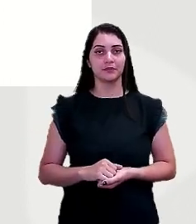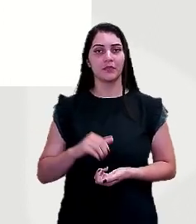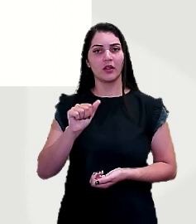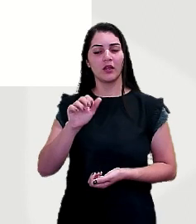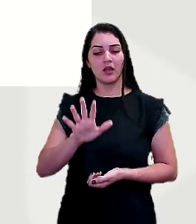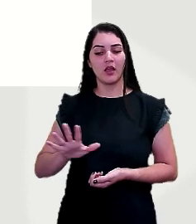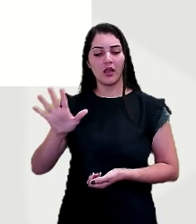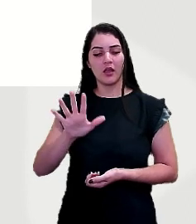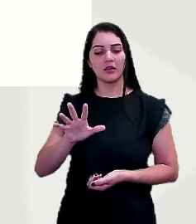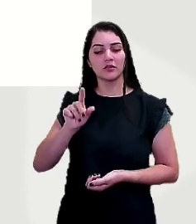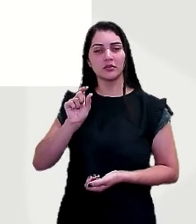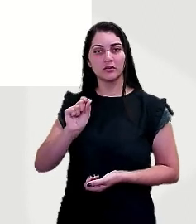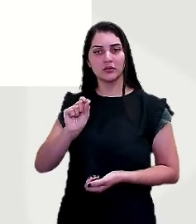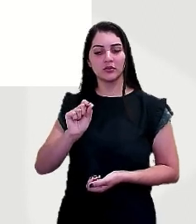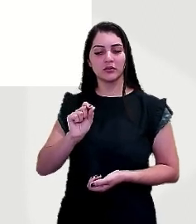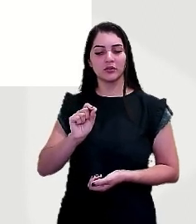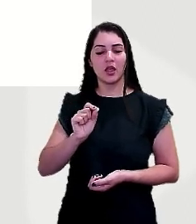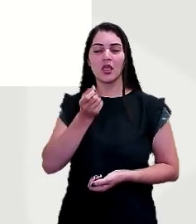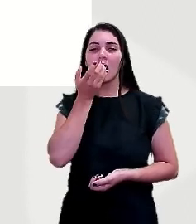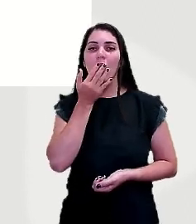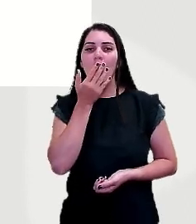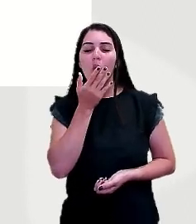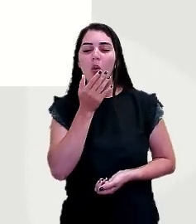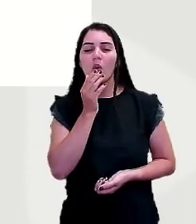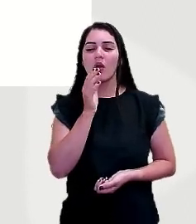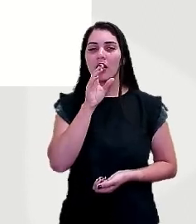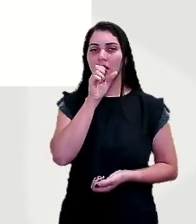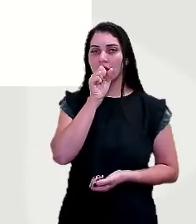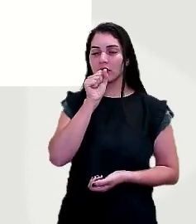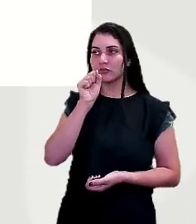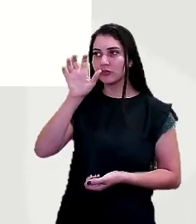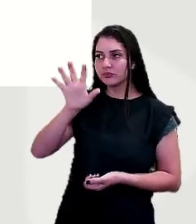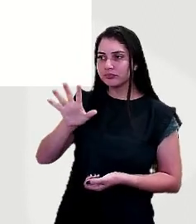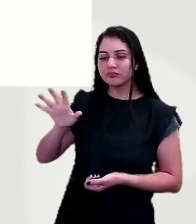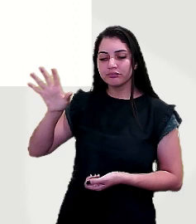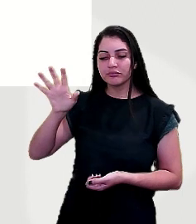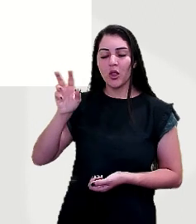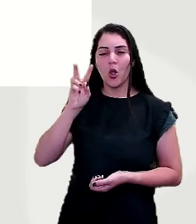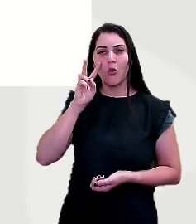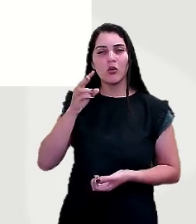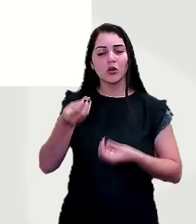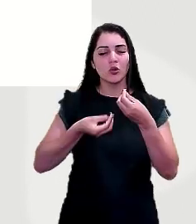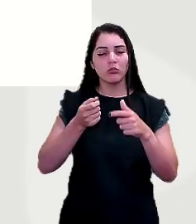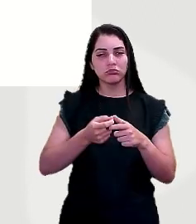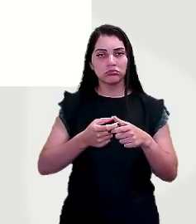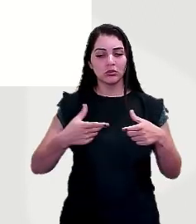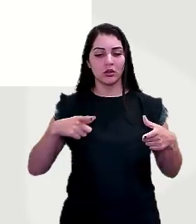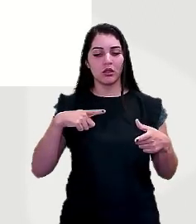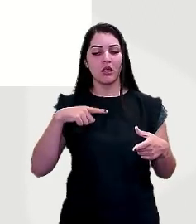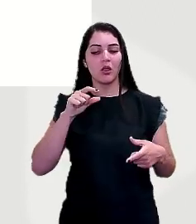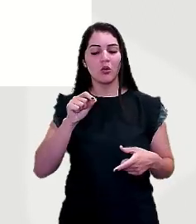é isso aqui que está em laranjinha, tá vendo? Então, olha como ele é grande. Então, ele tem a Rússia,